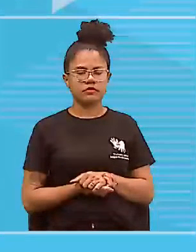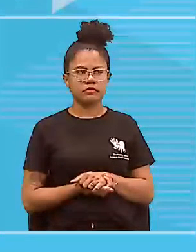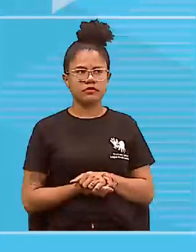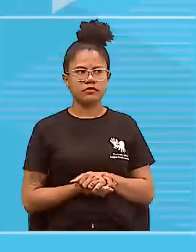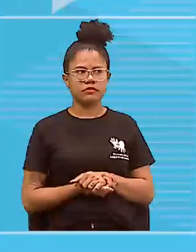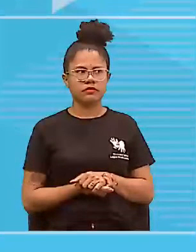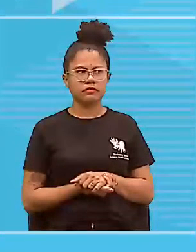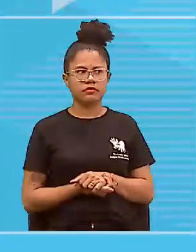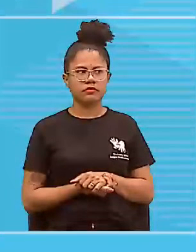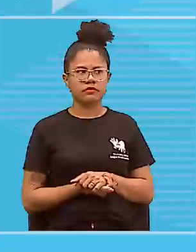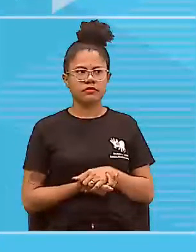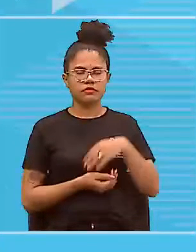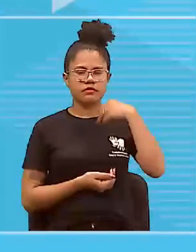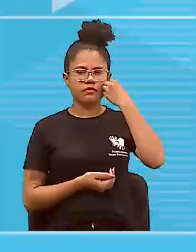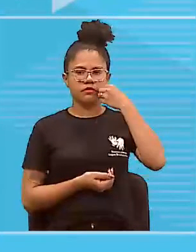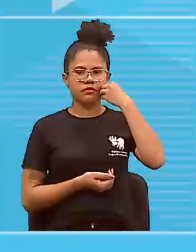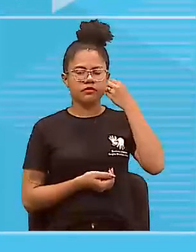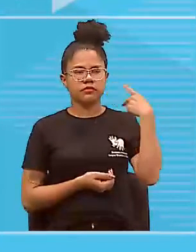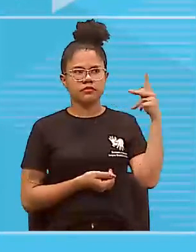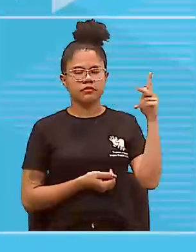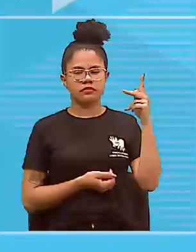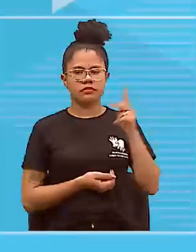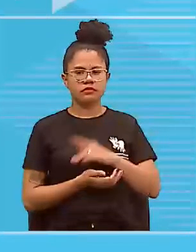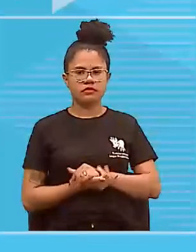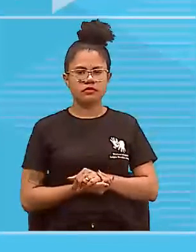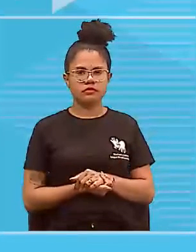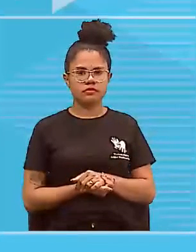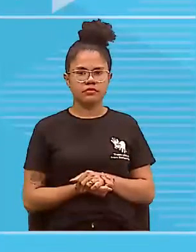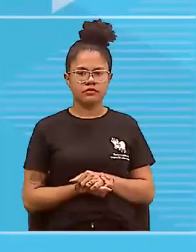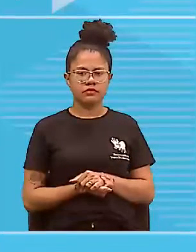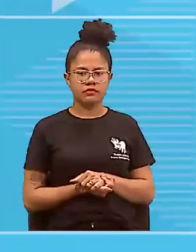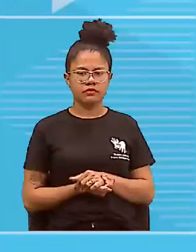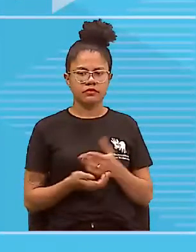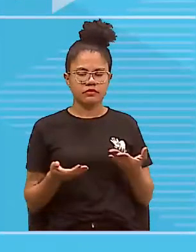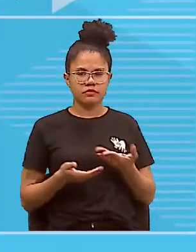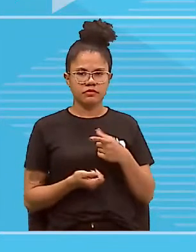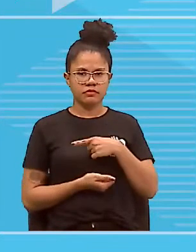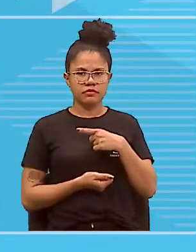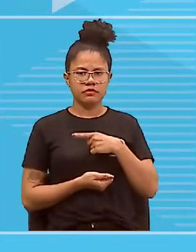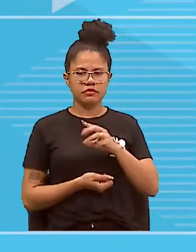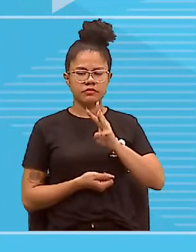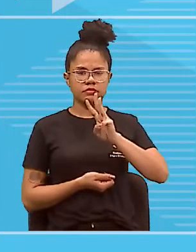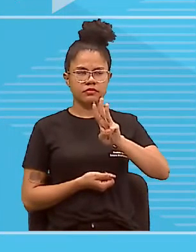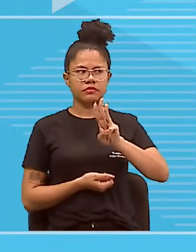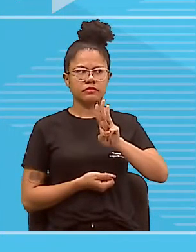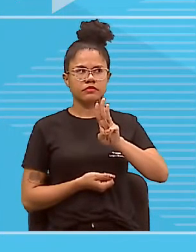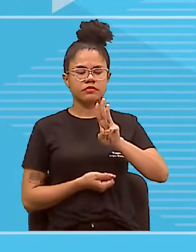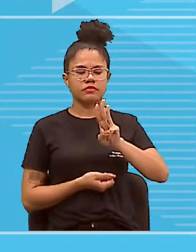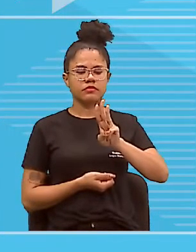o experimento de Yang ou experiência de Yang Agora eu tenho três